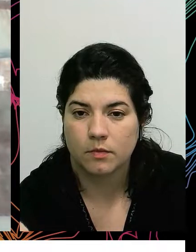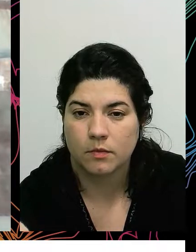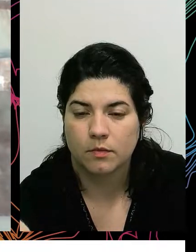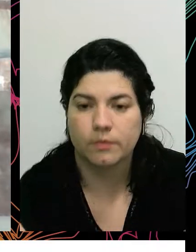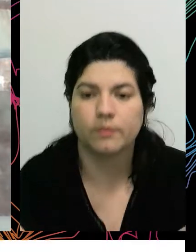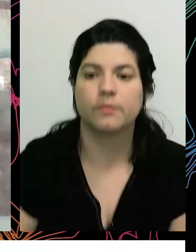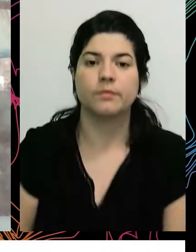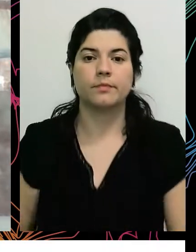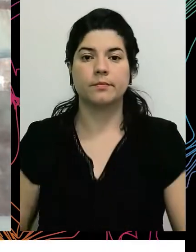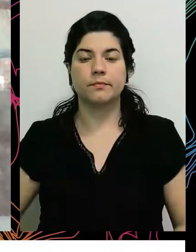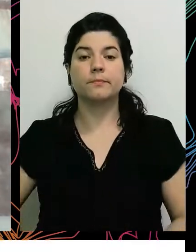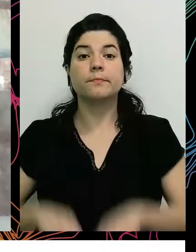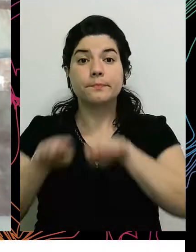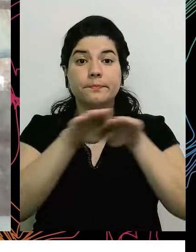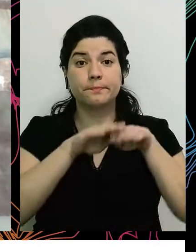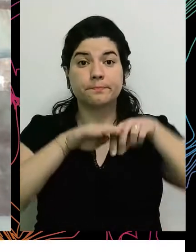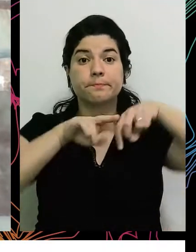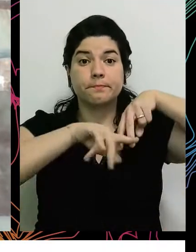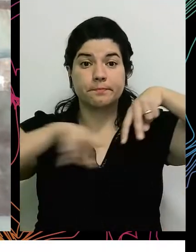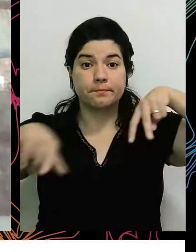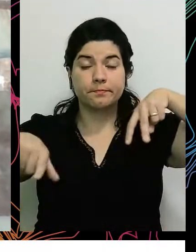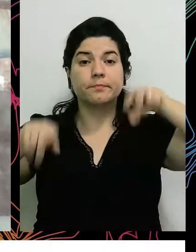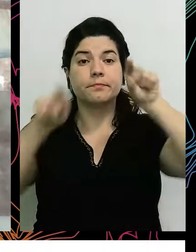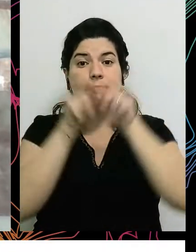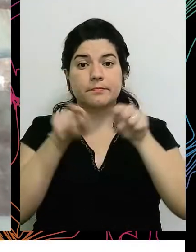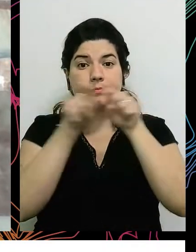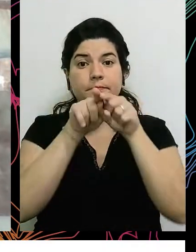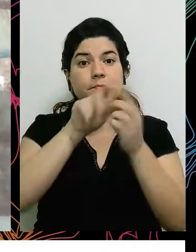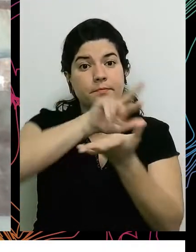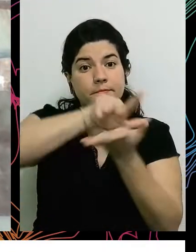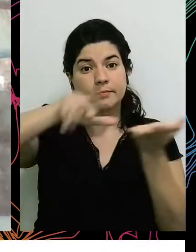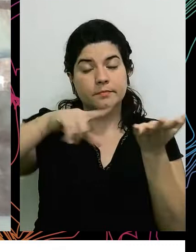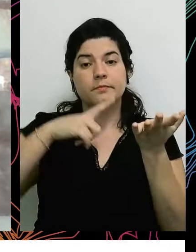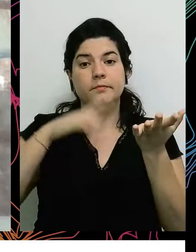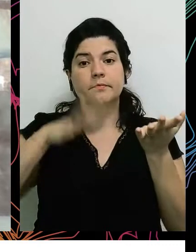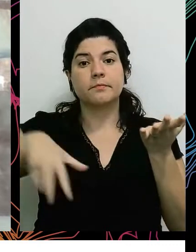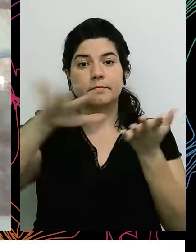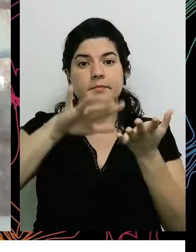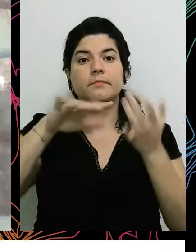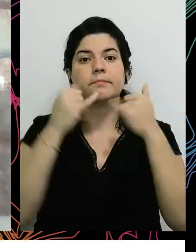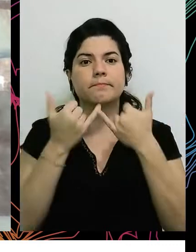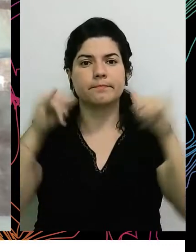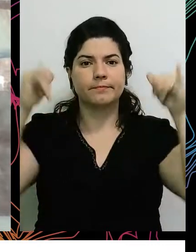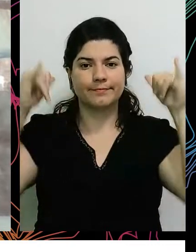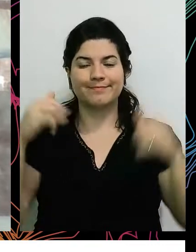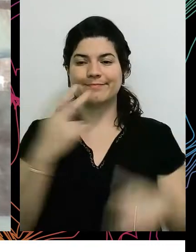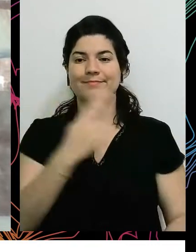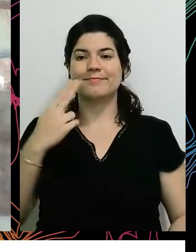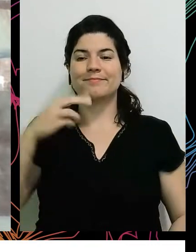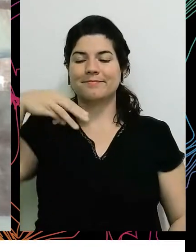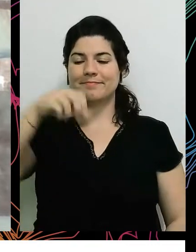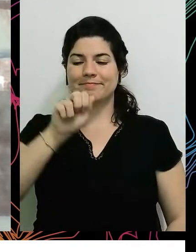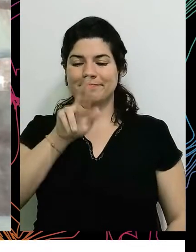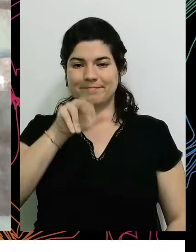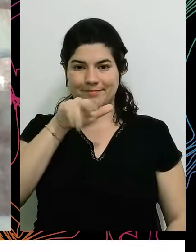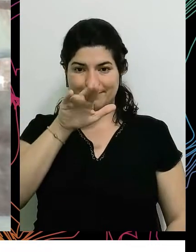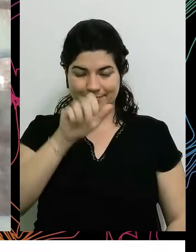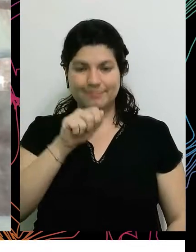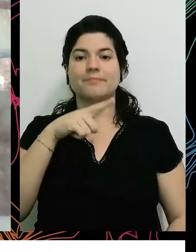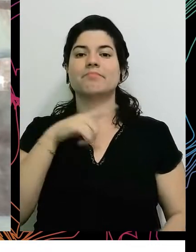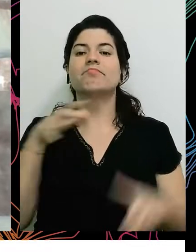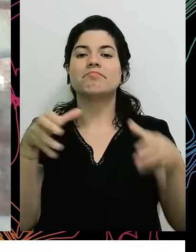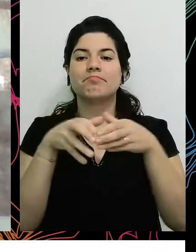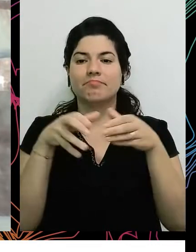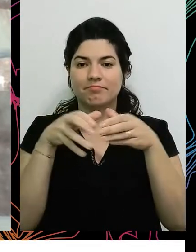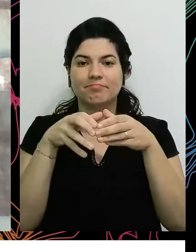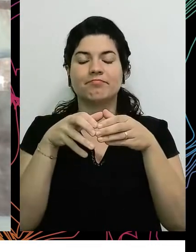da igualdade de gênero e diversidade no setor de energia. Eu sou Marina Ferro, sou integrante da equipe